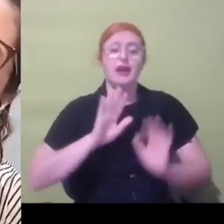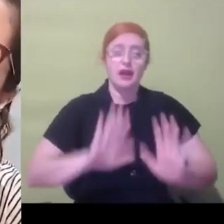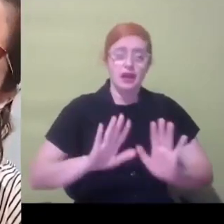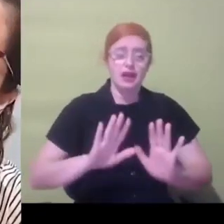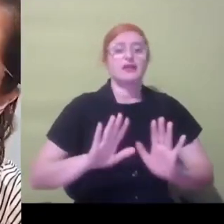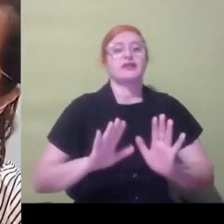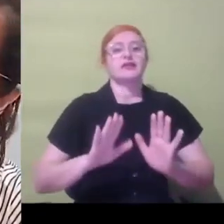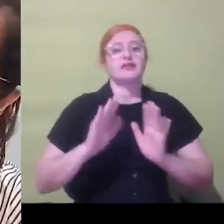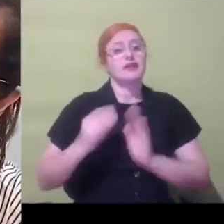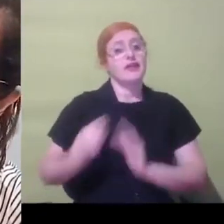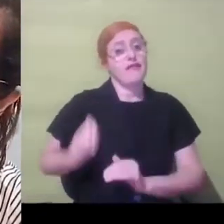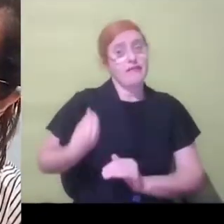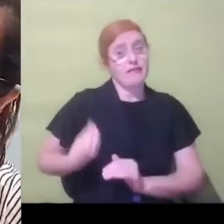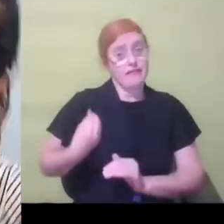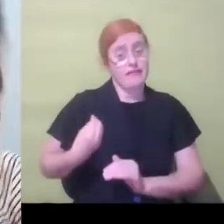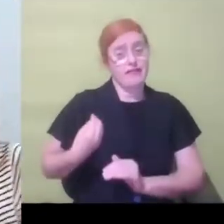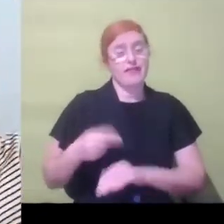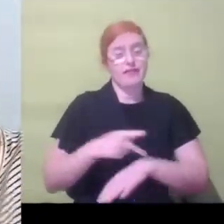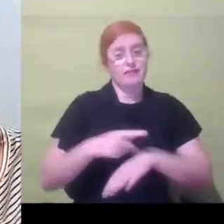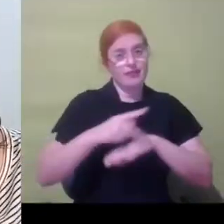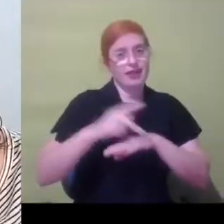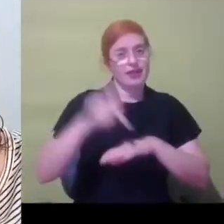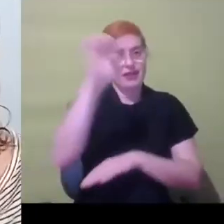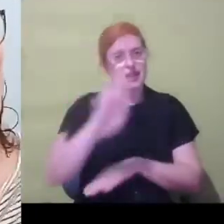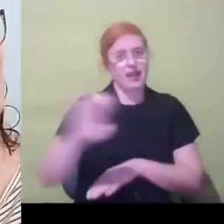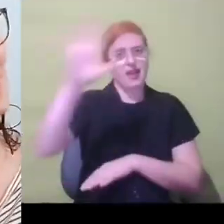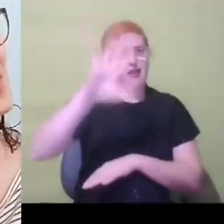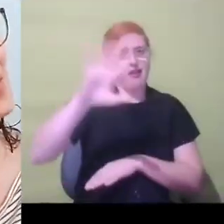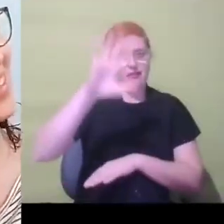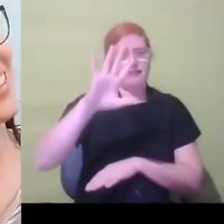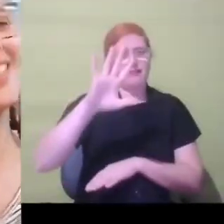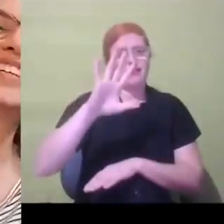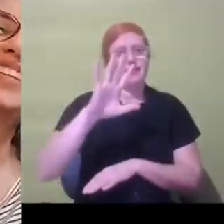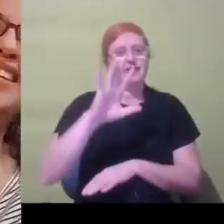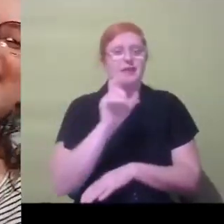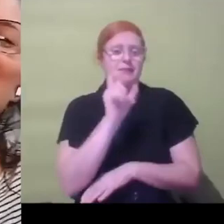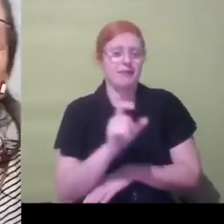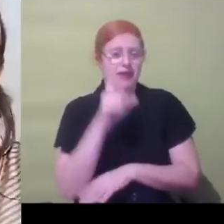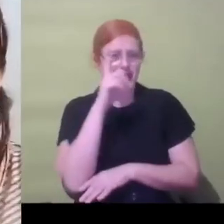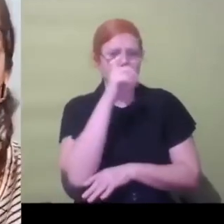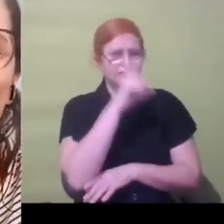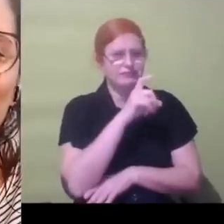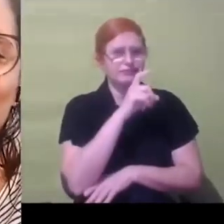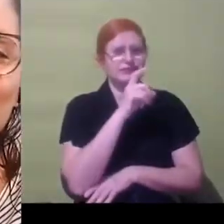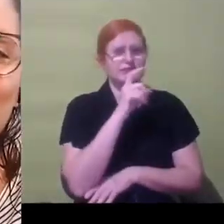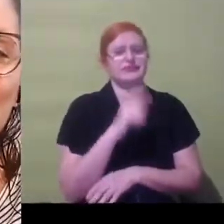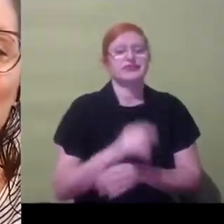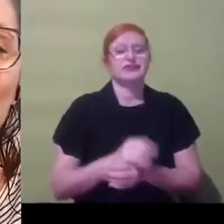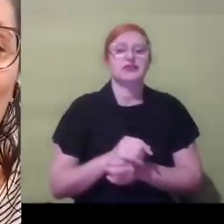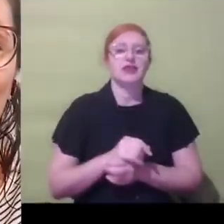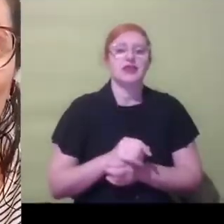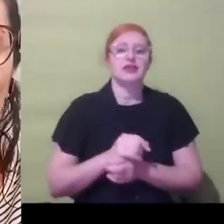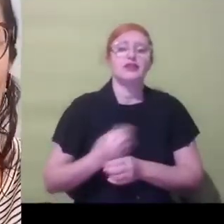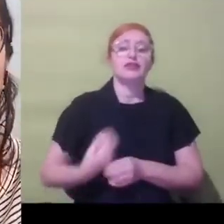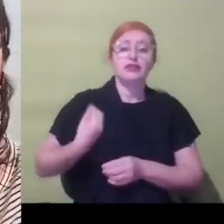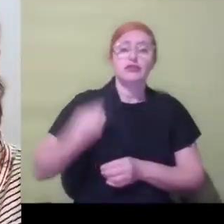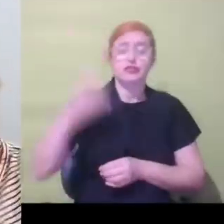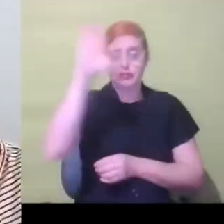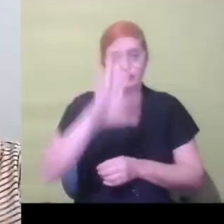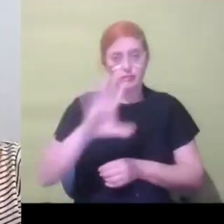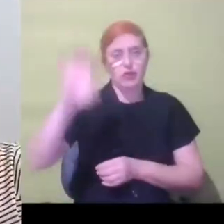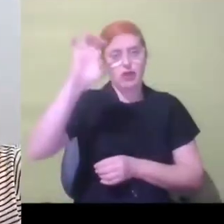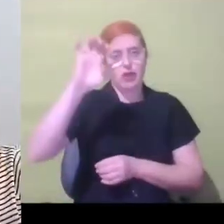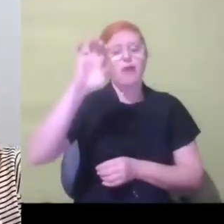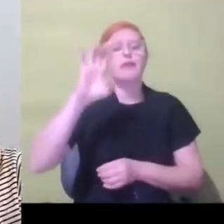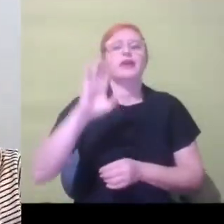mas agora está em Liechtenstein. Eu acho que é assim que pronuncia. Na Europa, e é da rede